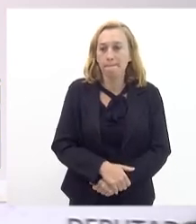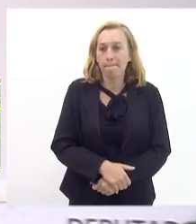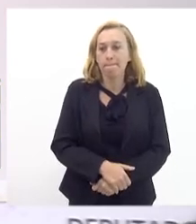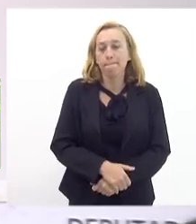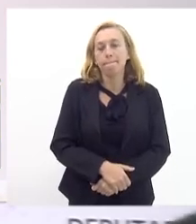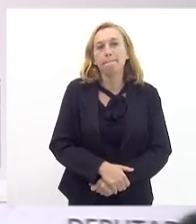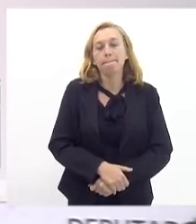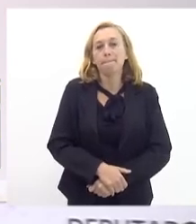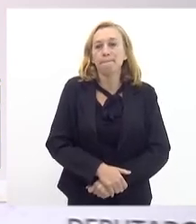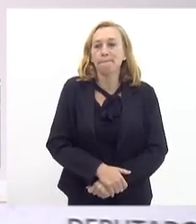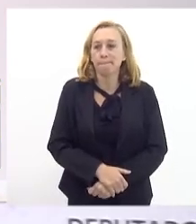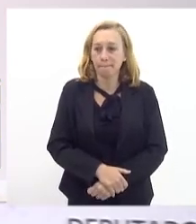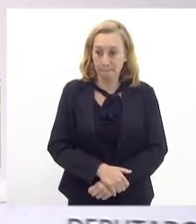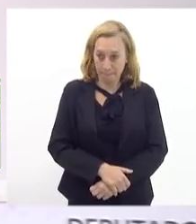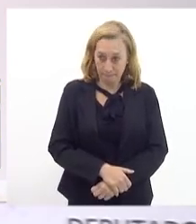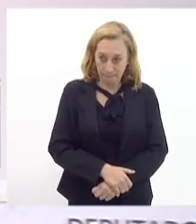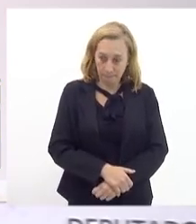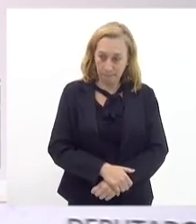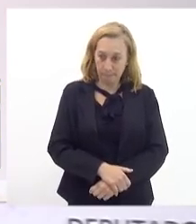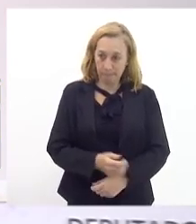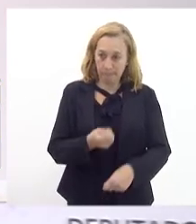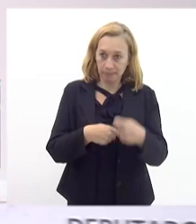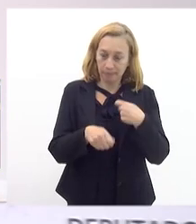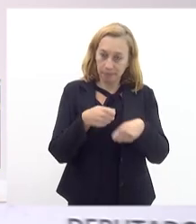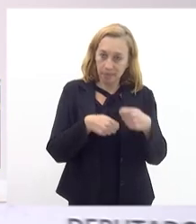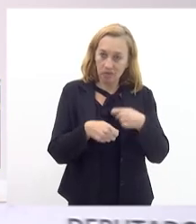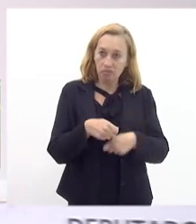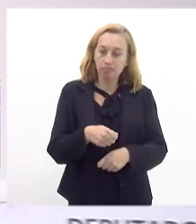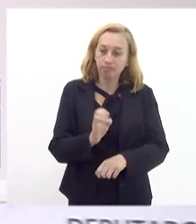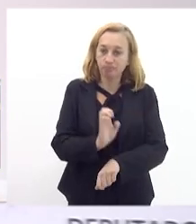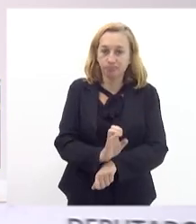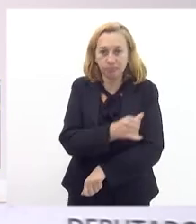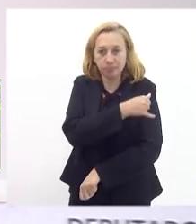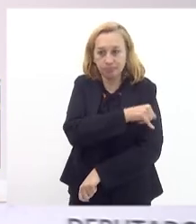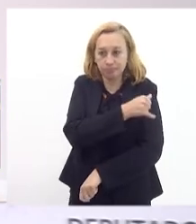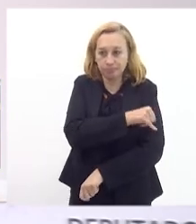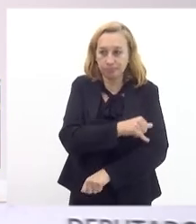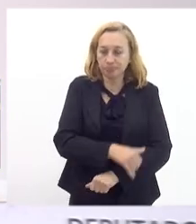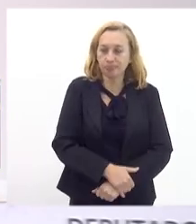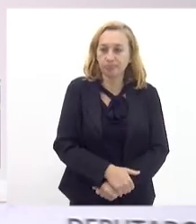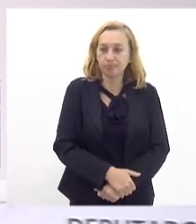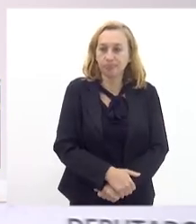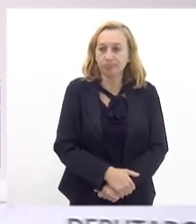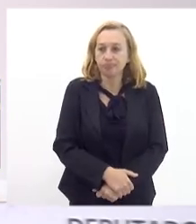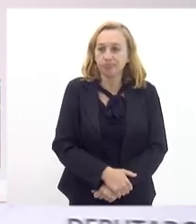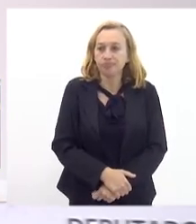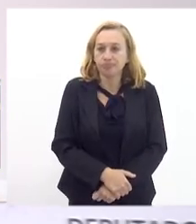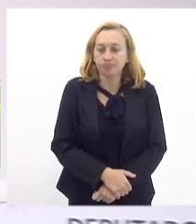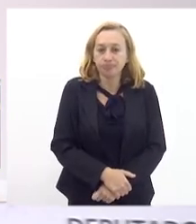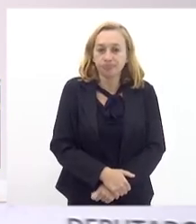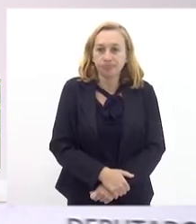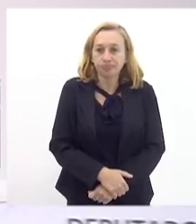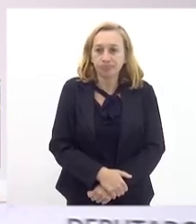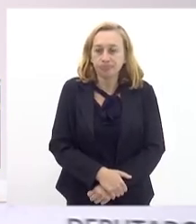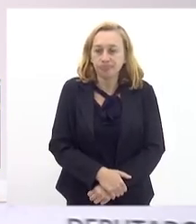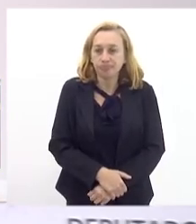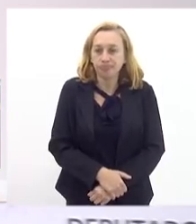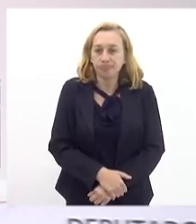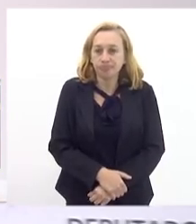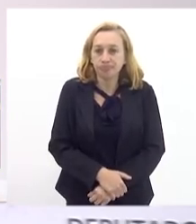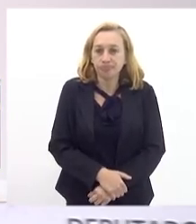nós sabemos nós administrador que o Estado do Rio de Janeiro é